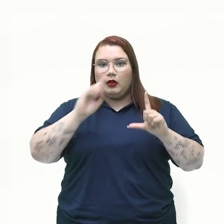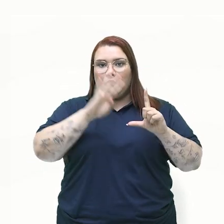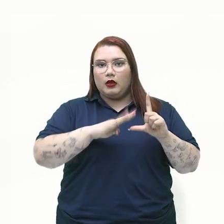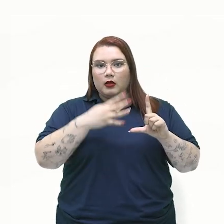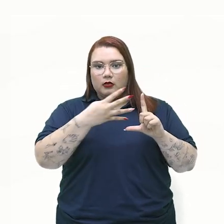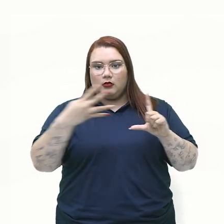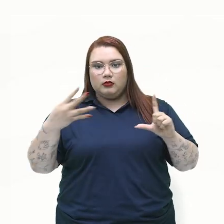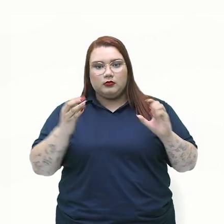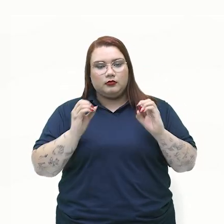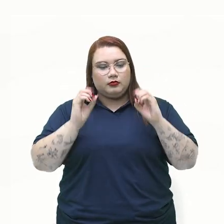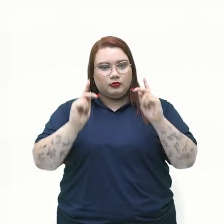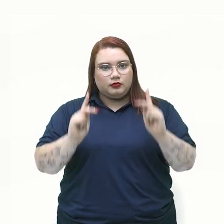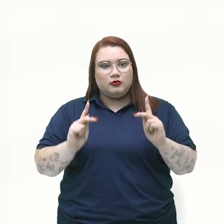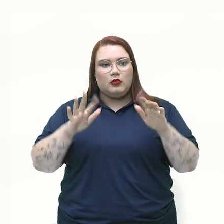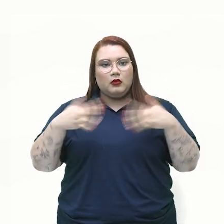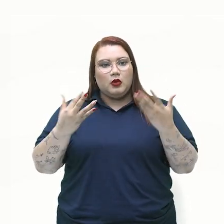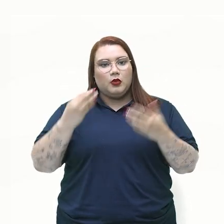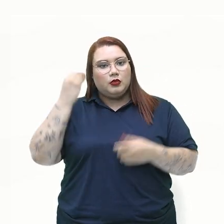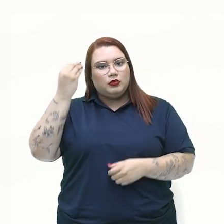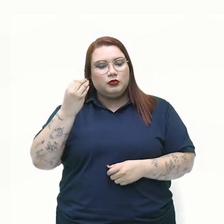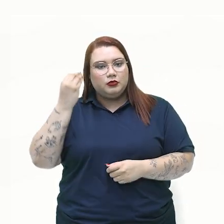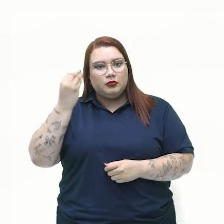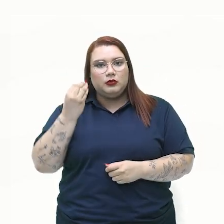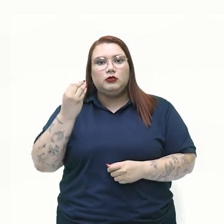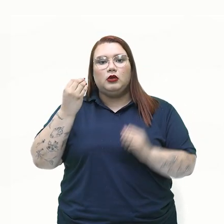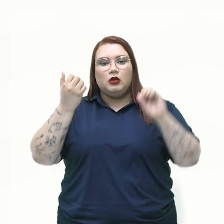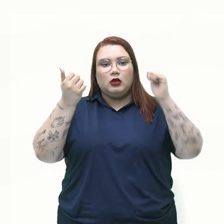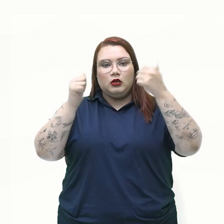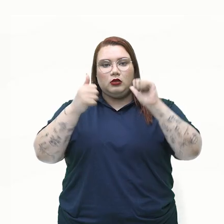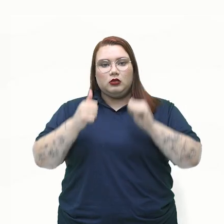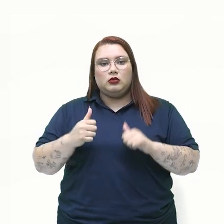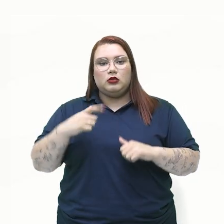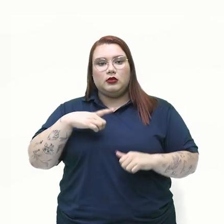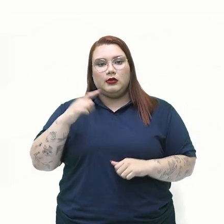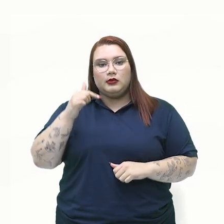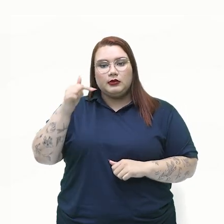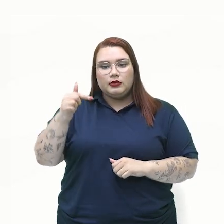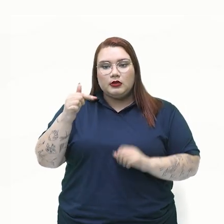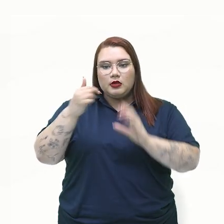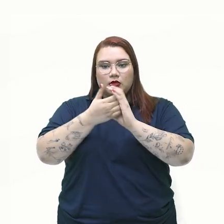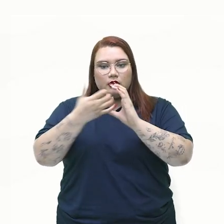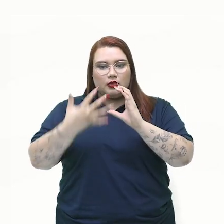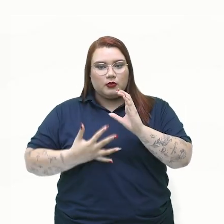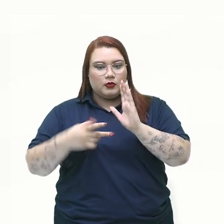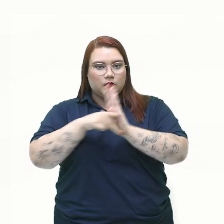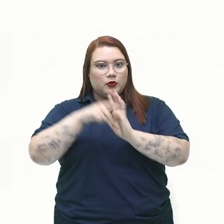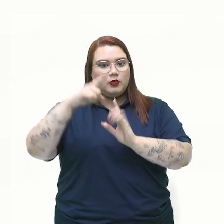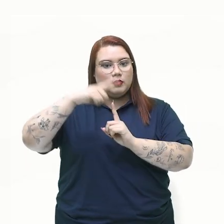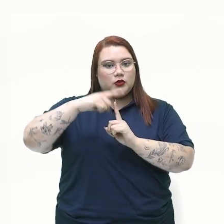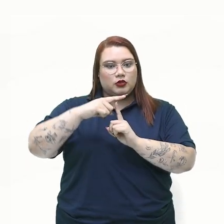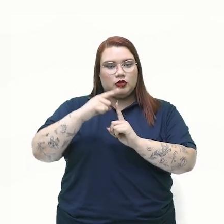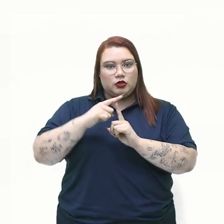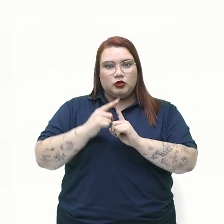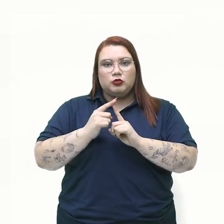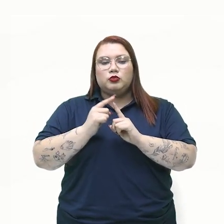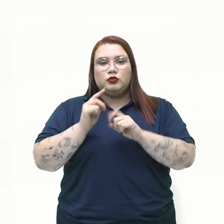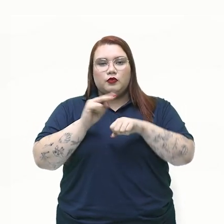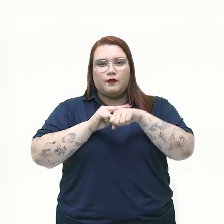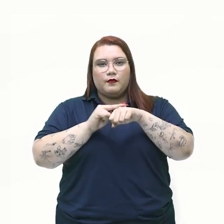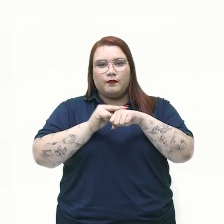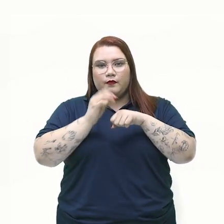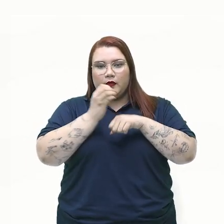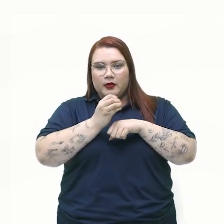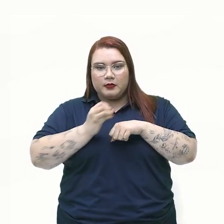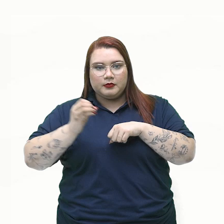essa tabela no geral, né? Então, os experimentos analisaram 7 características dessa espécie de ervilha, né?